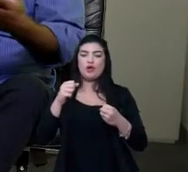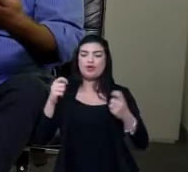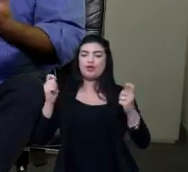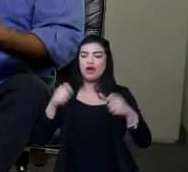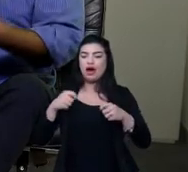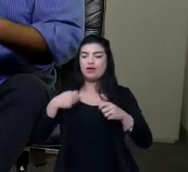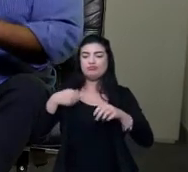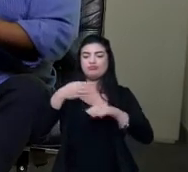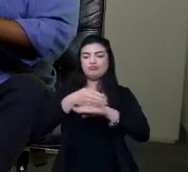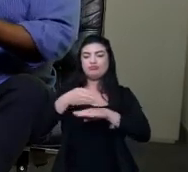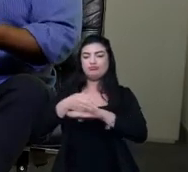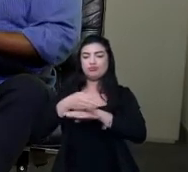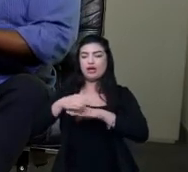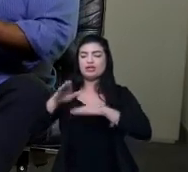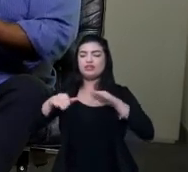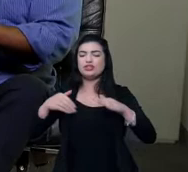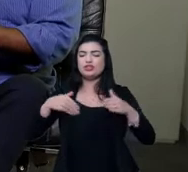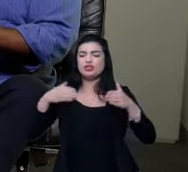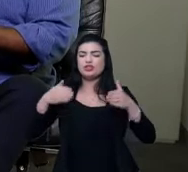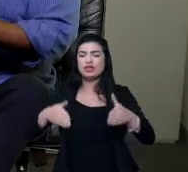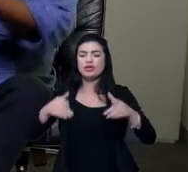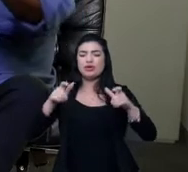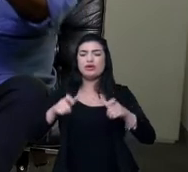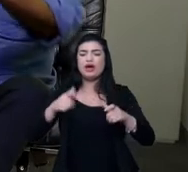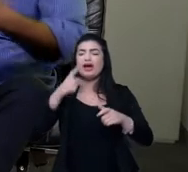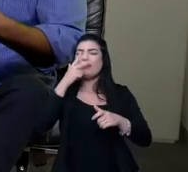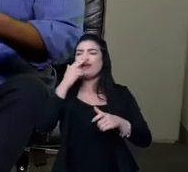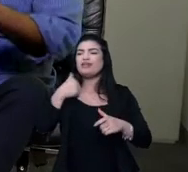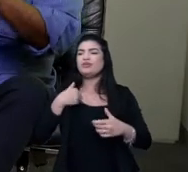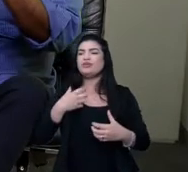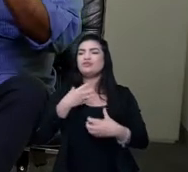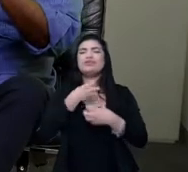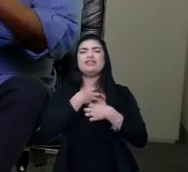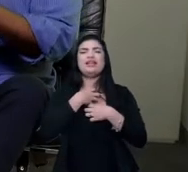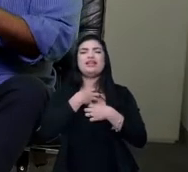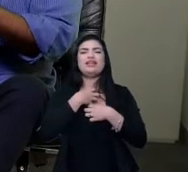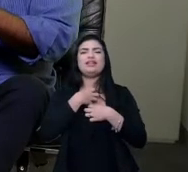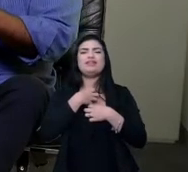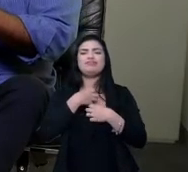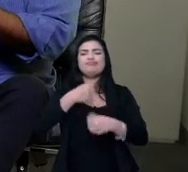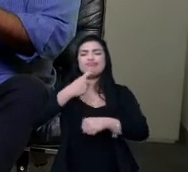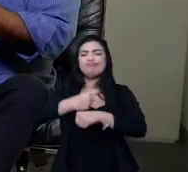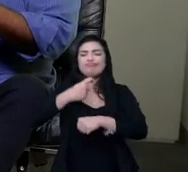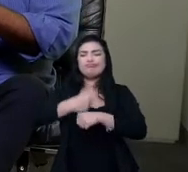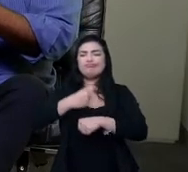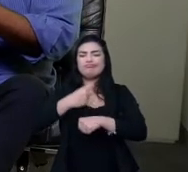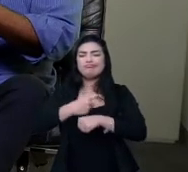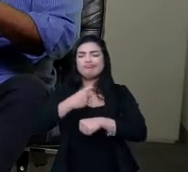gente chega em algum lugar e se sente como aquele matuto ali, né? Que a gente usa assim, o termo...